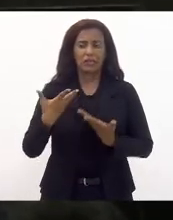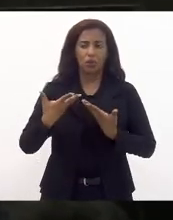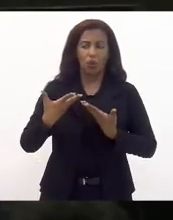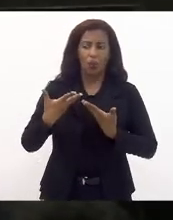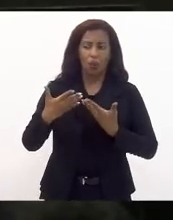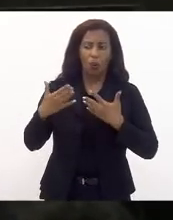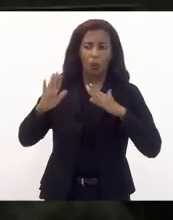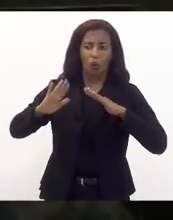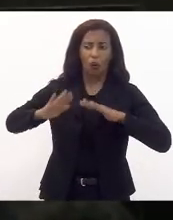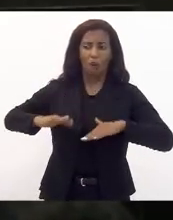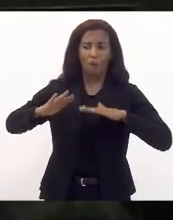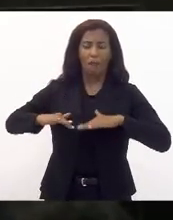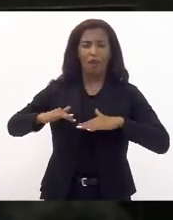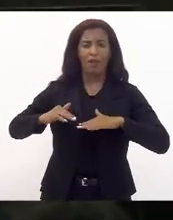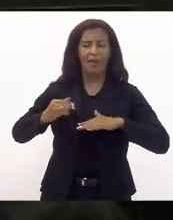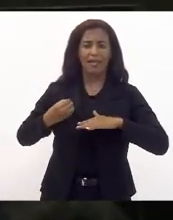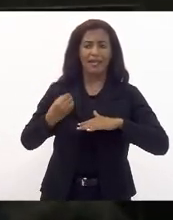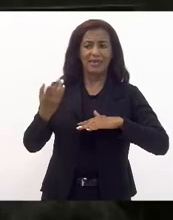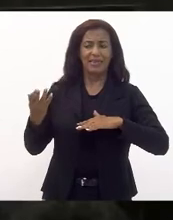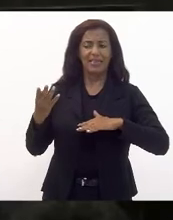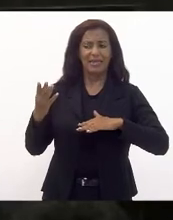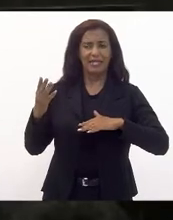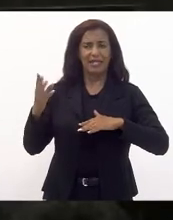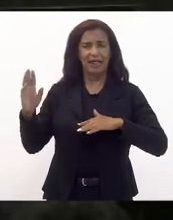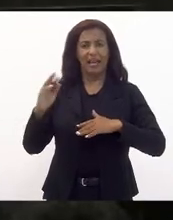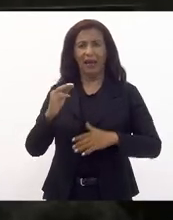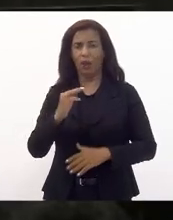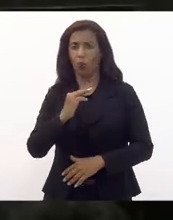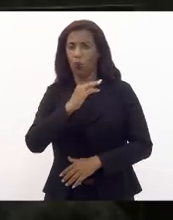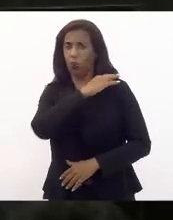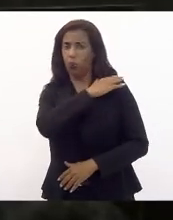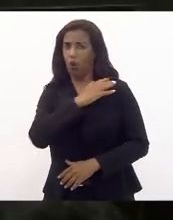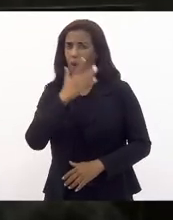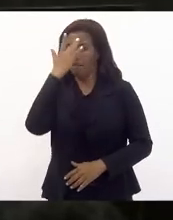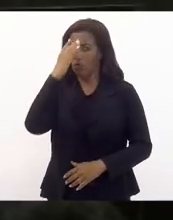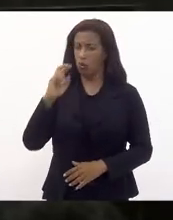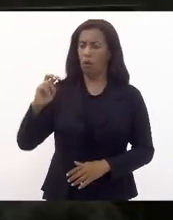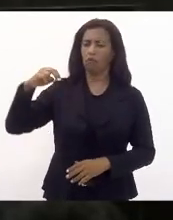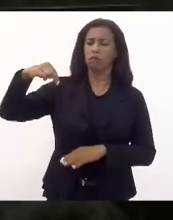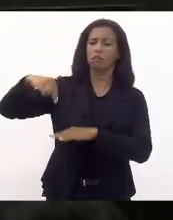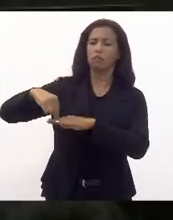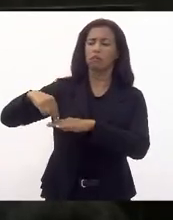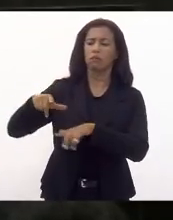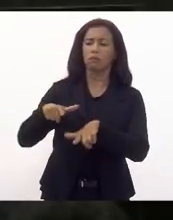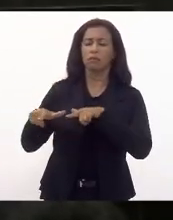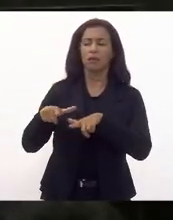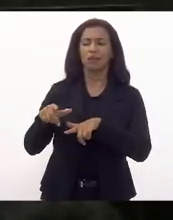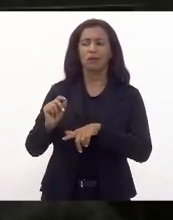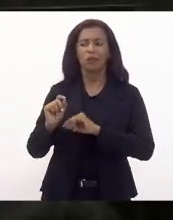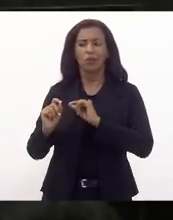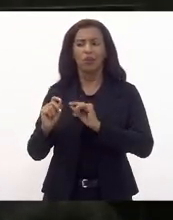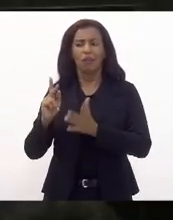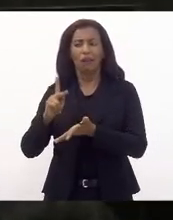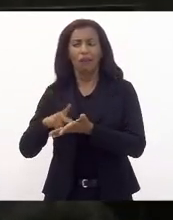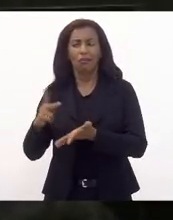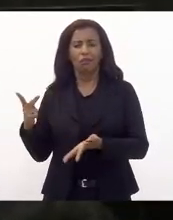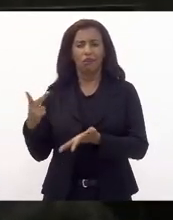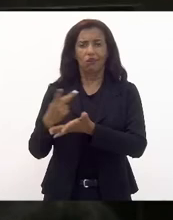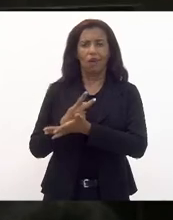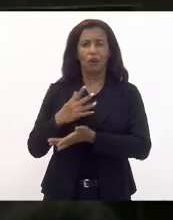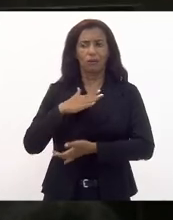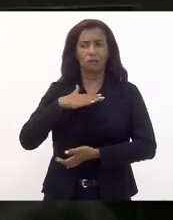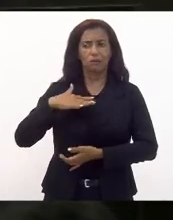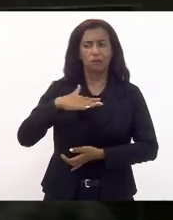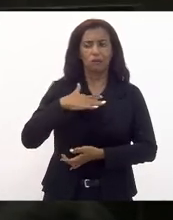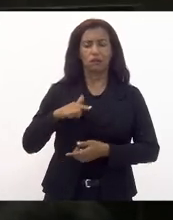confortável em levar para o oficial de dia oficial que tá ele atendimento o que realmente tem acontecido no